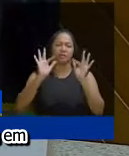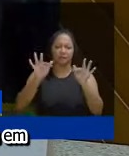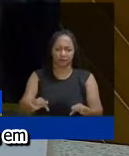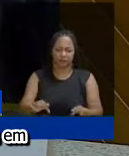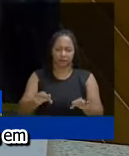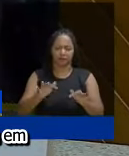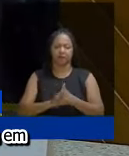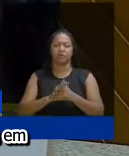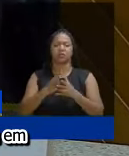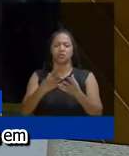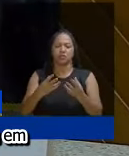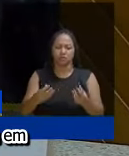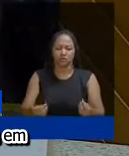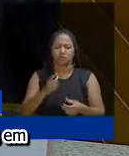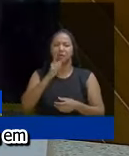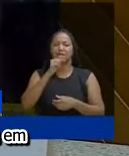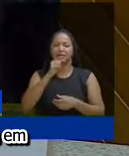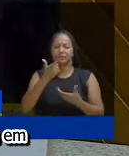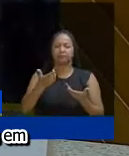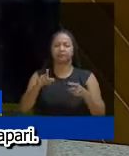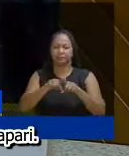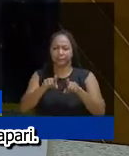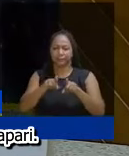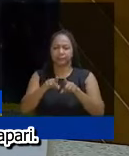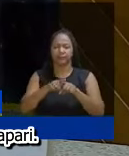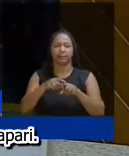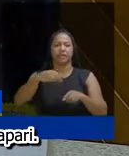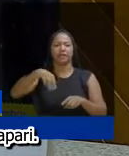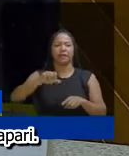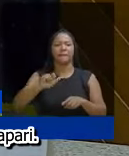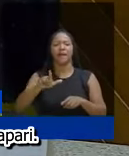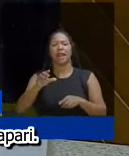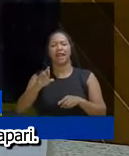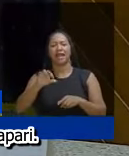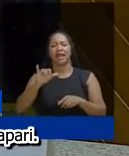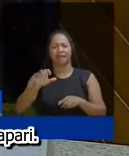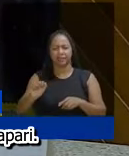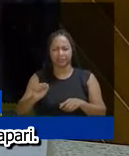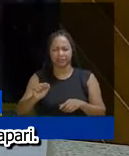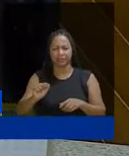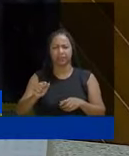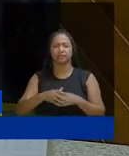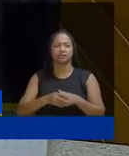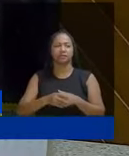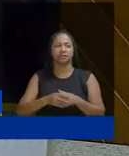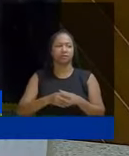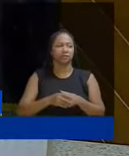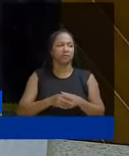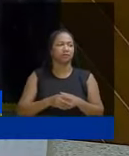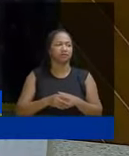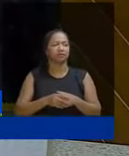de drenagem para o controle da malária em atendimento ao município de Pedra Branca do Amapari.